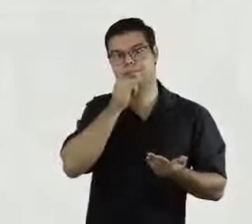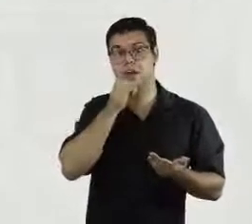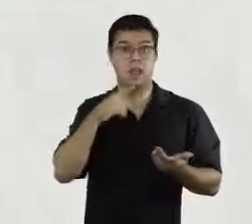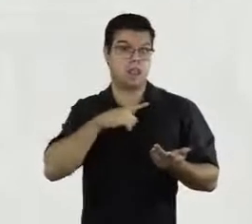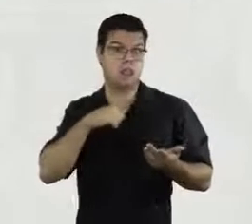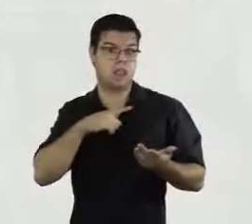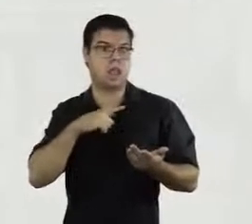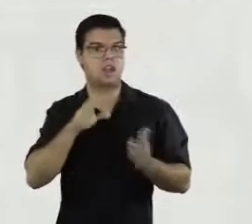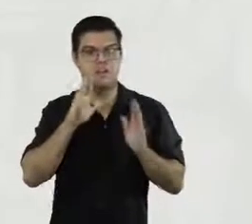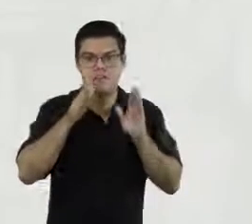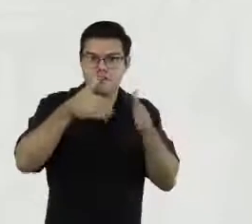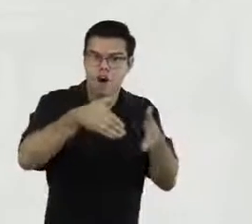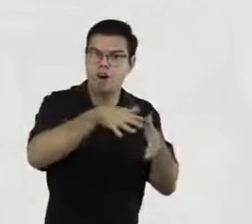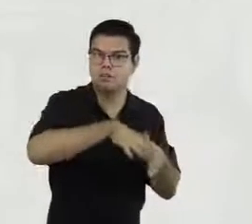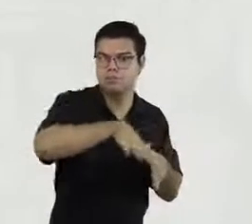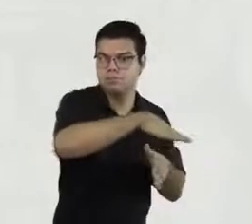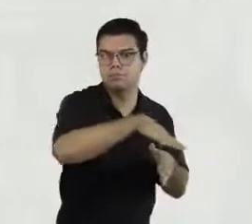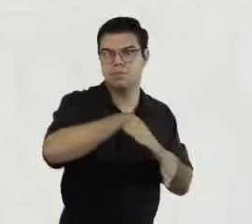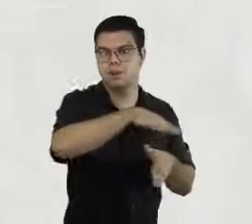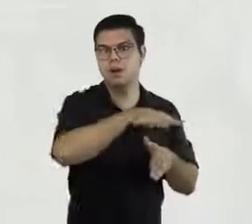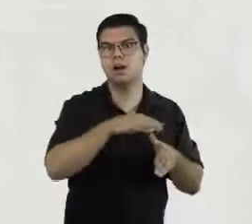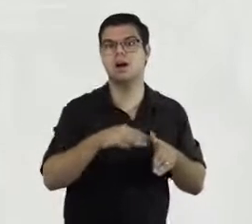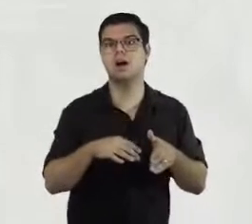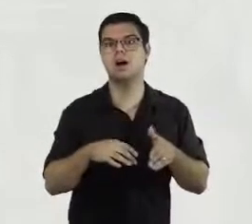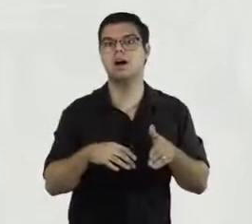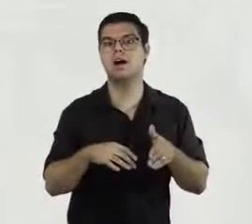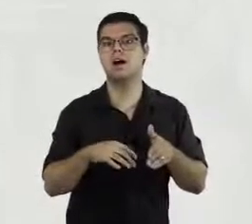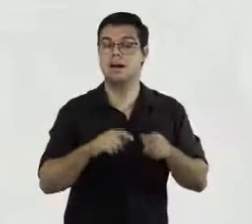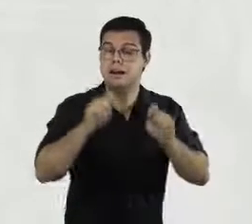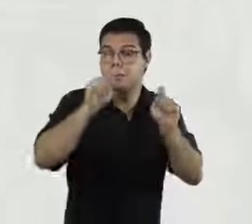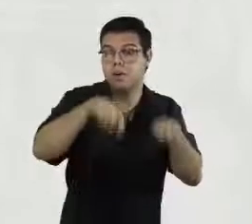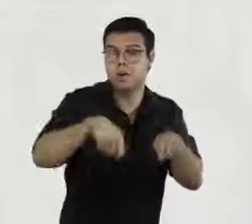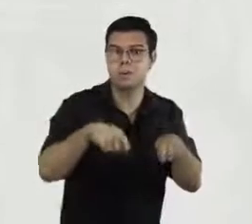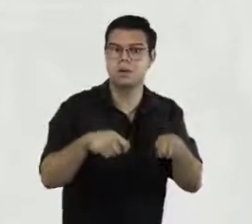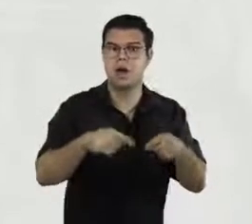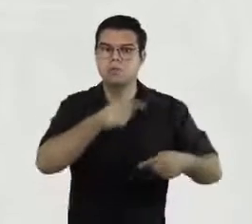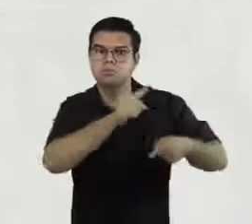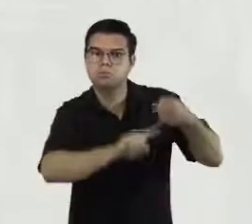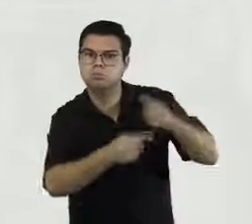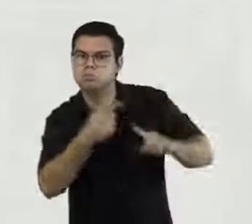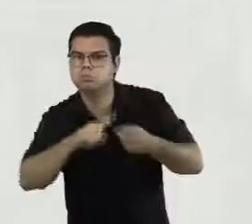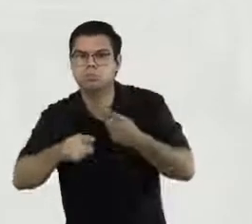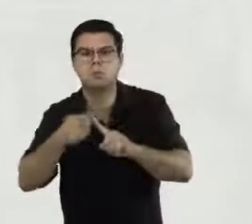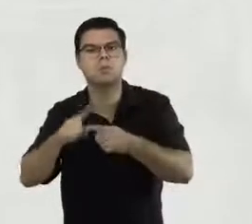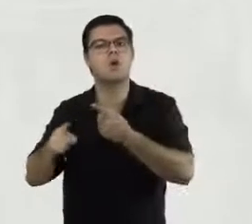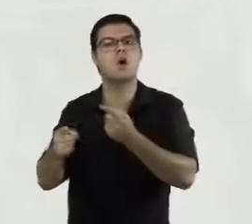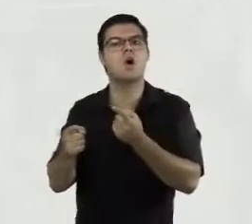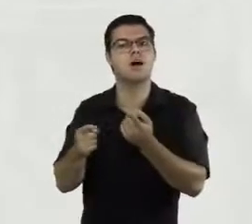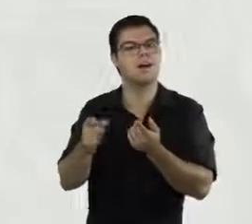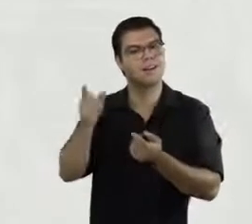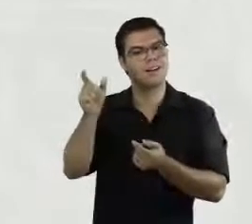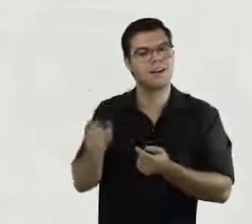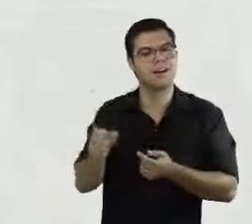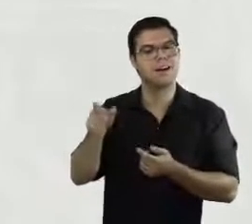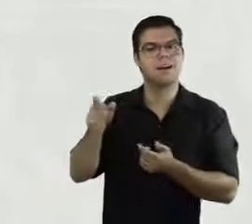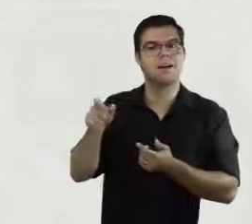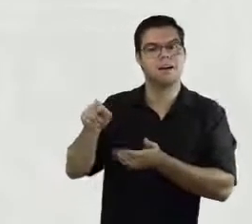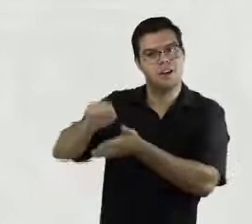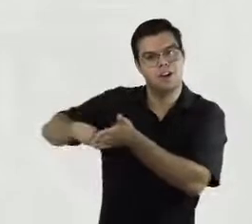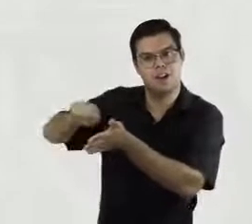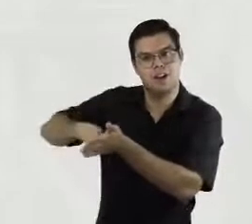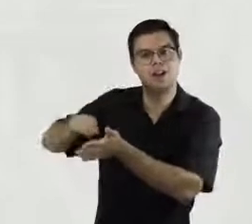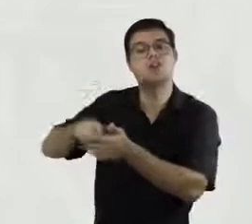nesse aspecto a possibilidade de questionar, tal como o Menezes Tello fez, se